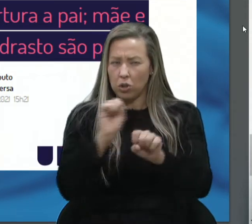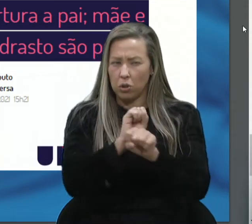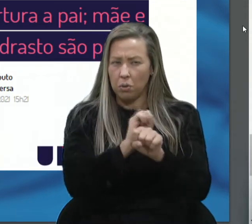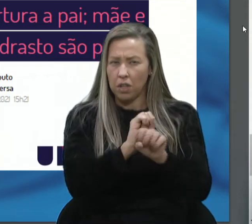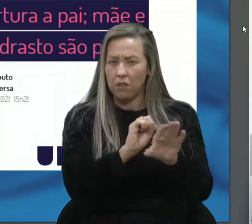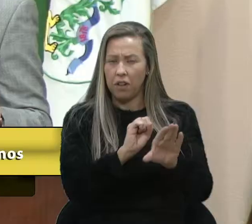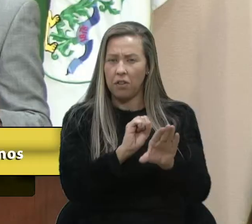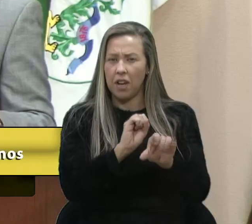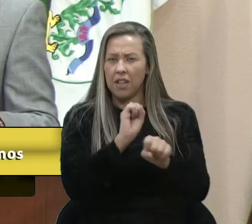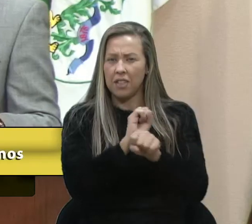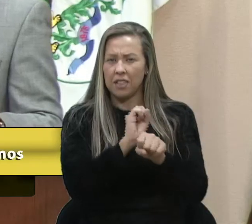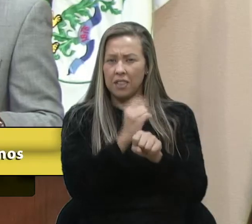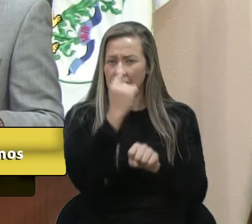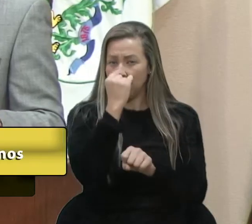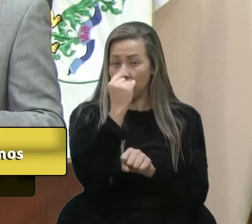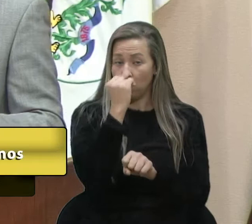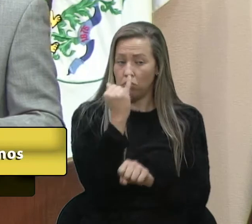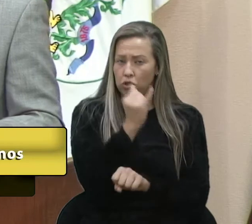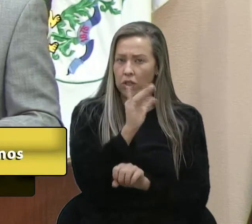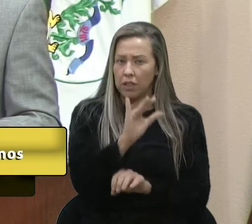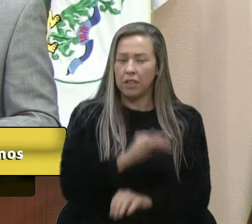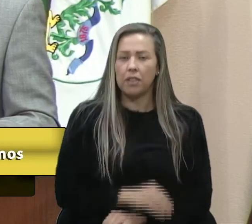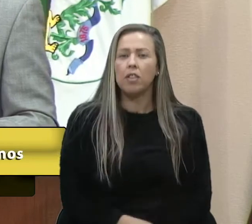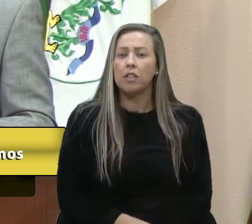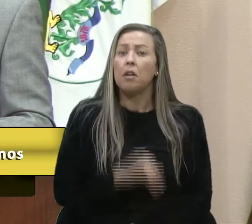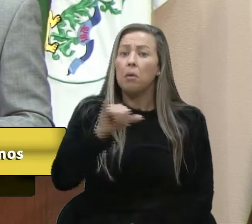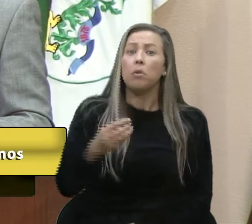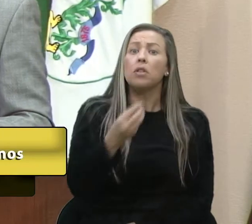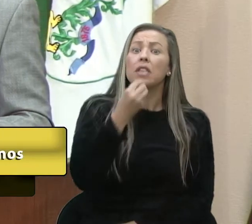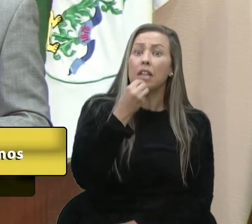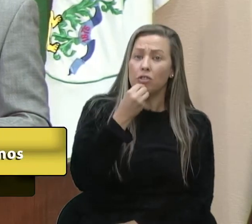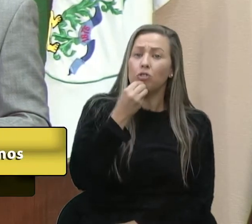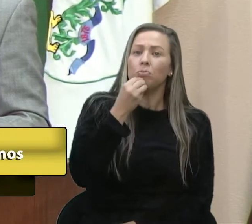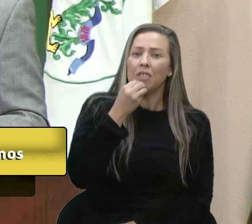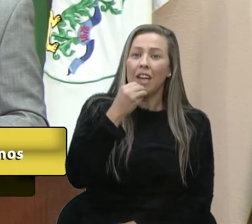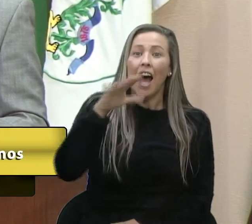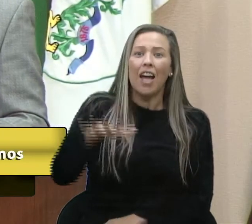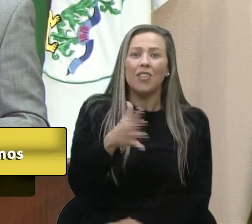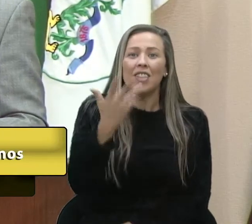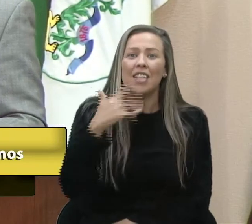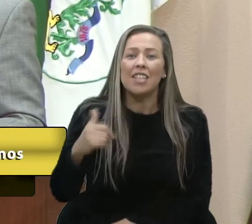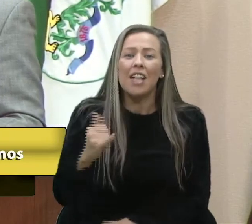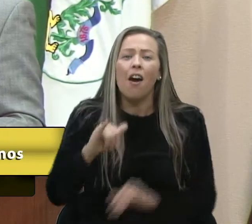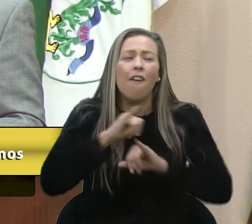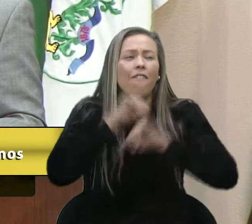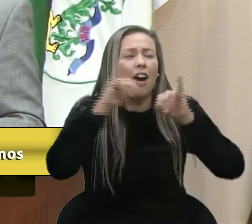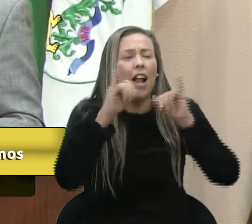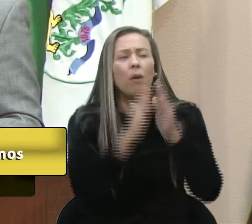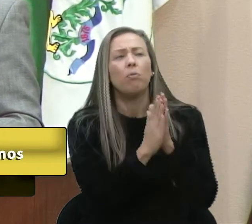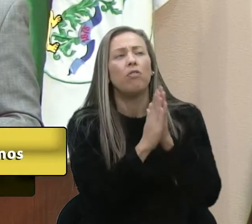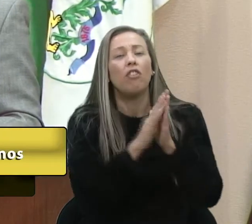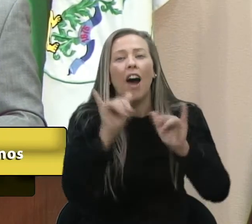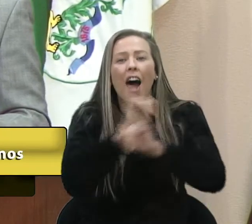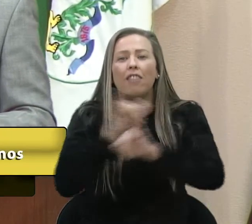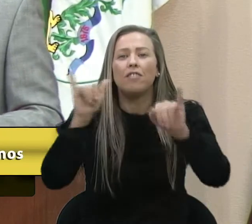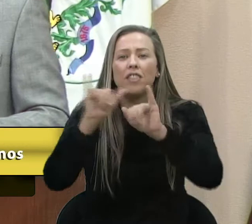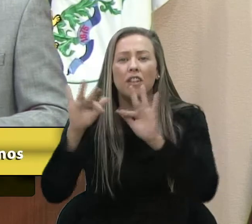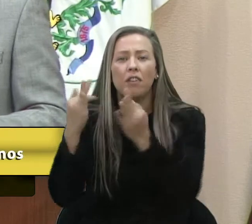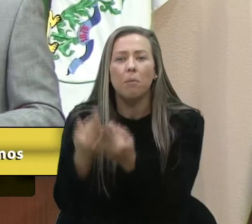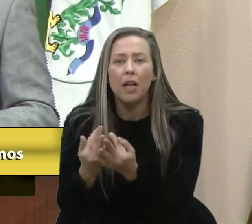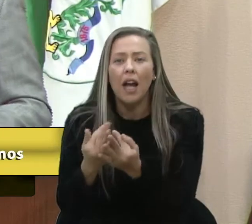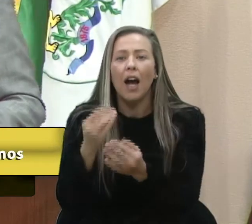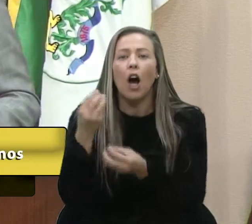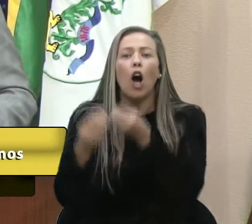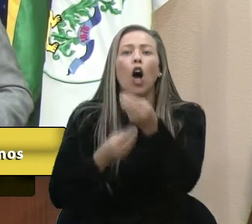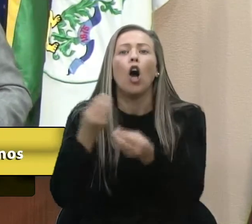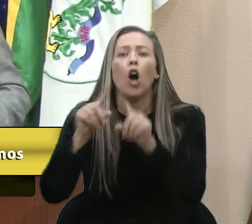Valim, elas tinham a oportunidade, a chance, às vezes, de falar, de reclamar desses abusos, dessas agressões, quando